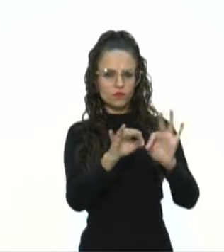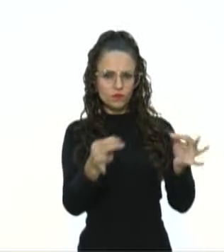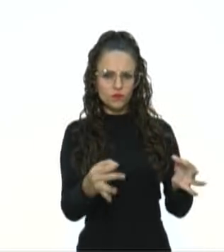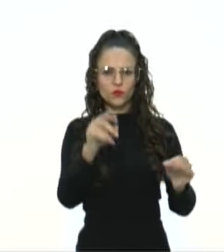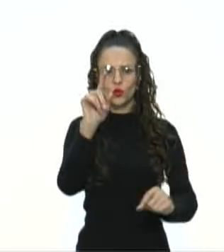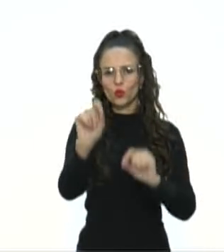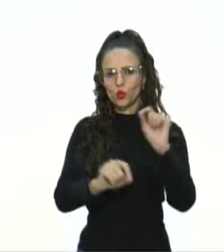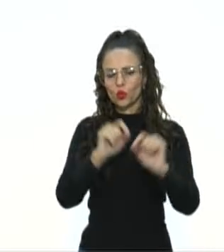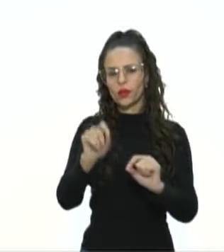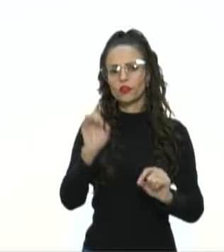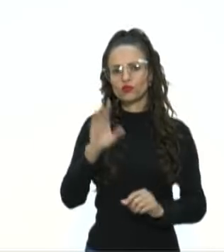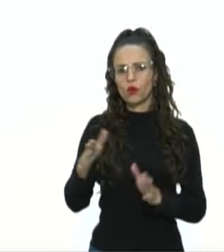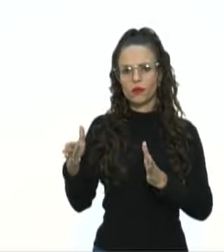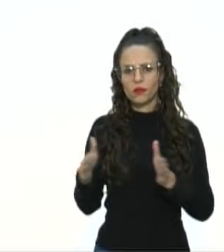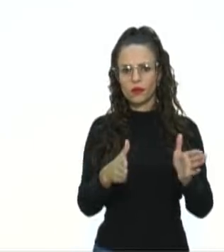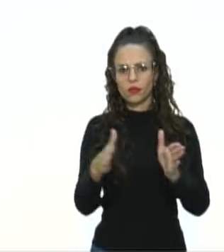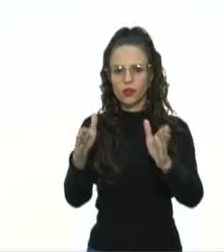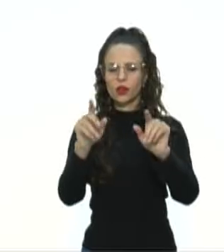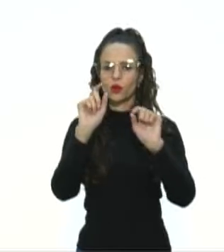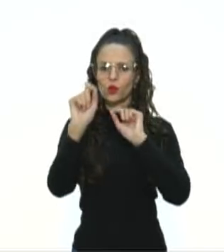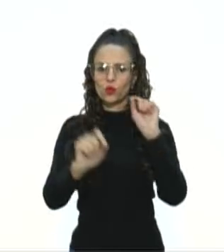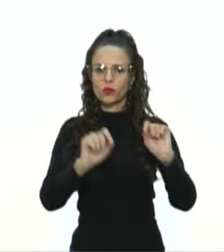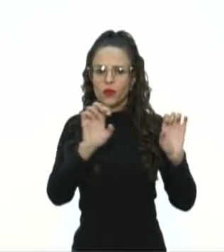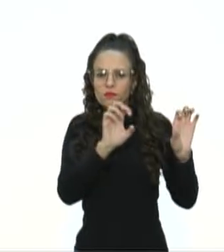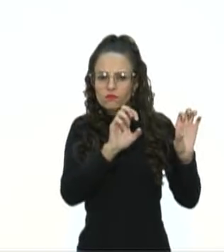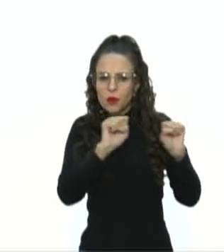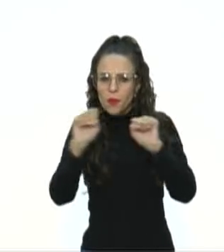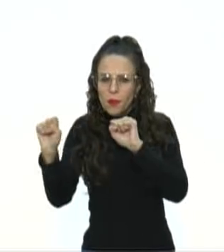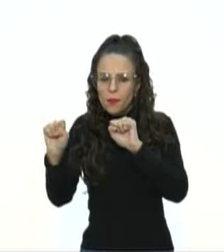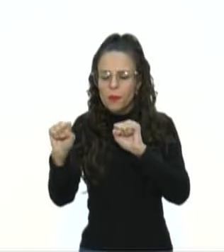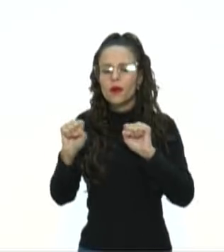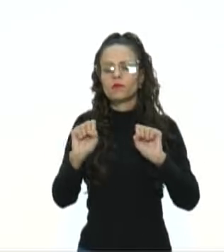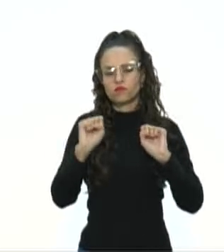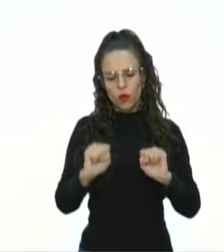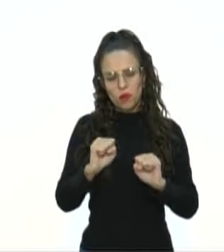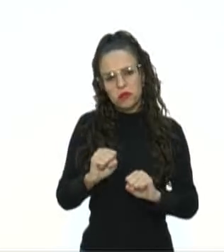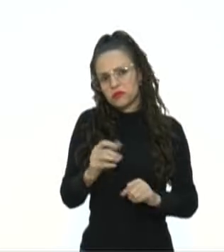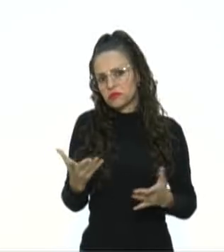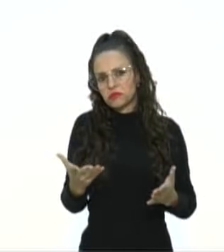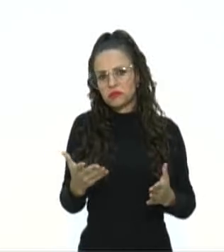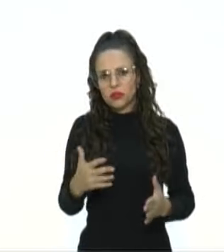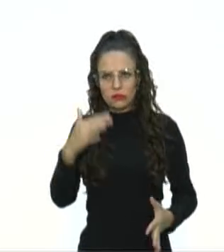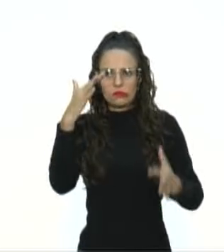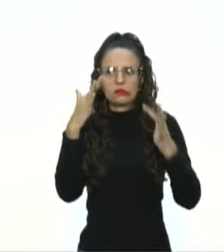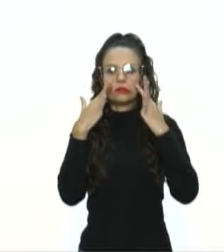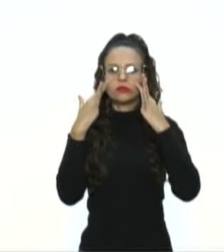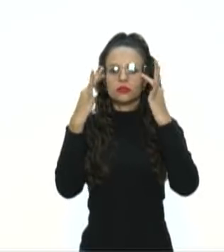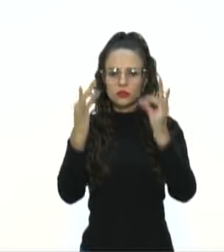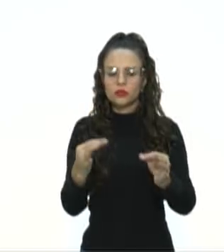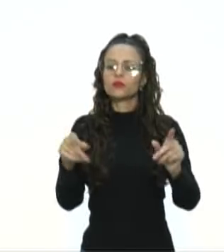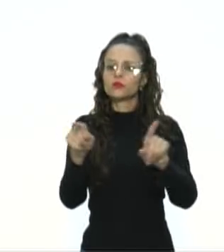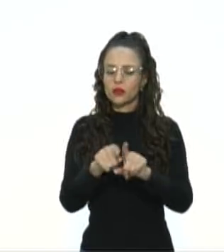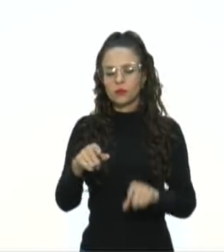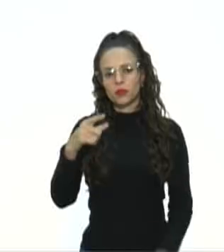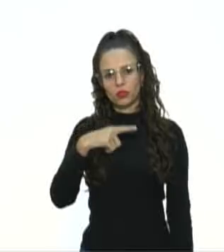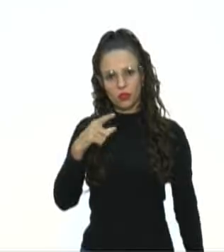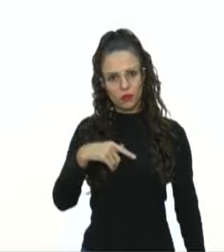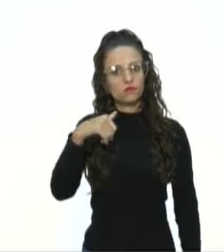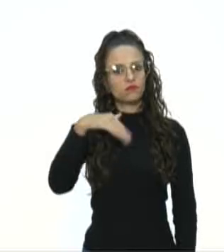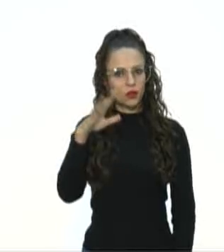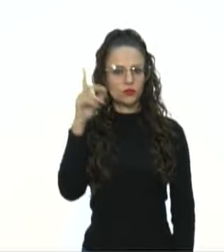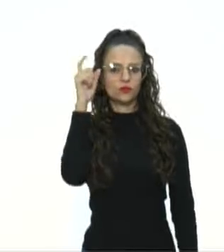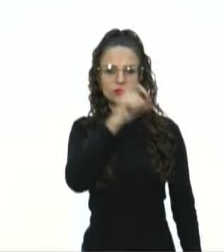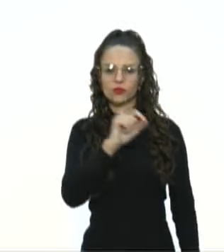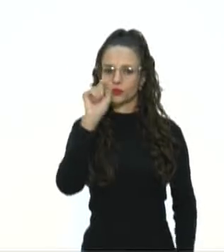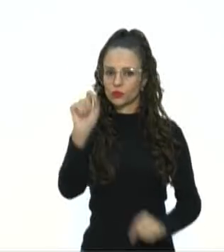formados apenas por trilhas, onde os suportes para os pés são móveis e por isso exige muita concentração, né? Existem também os mais difíceis, que